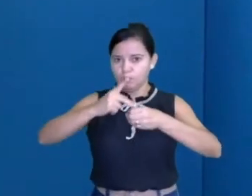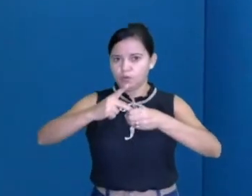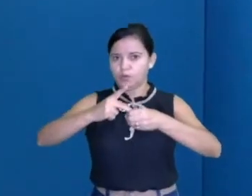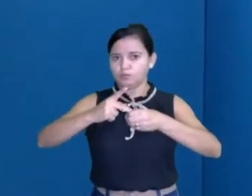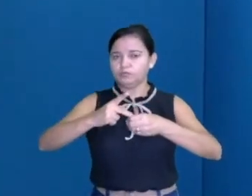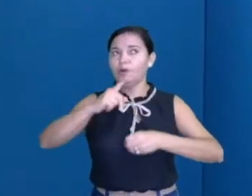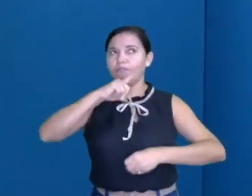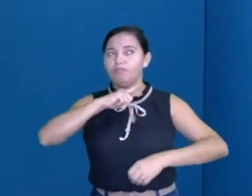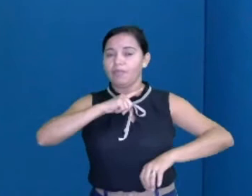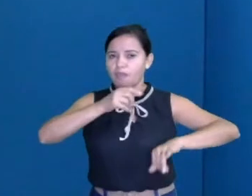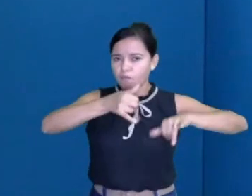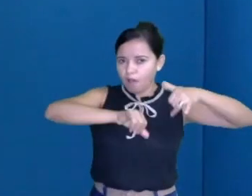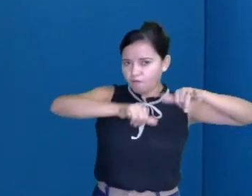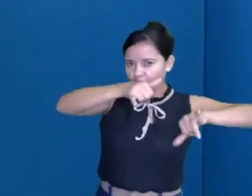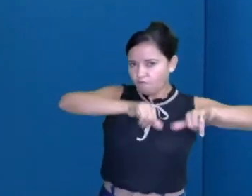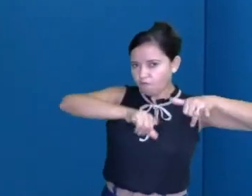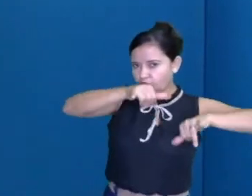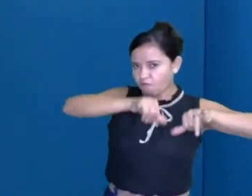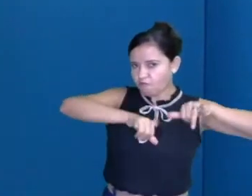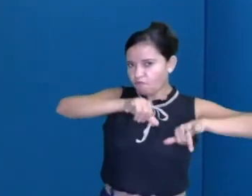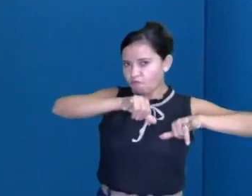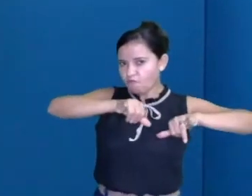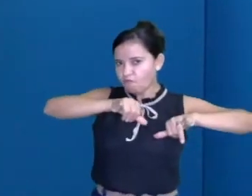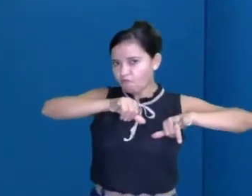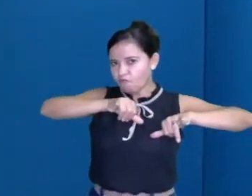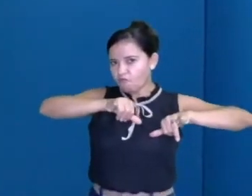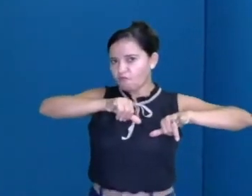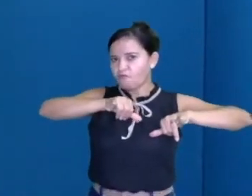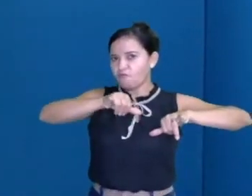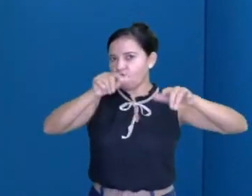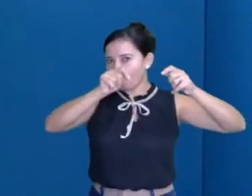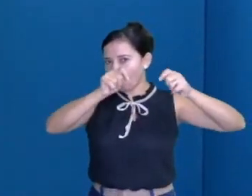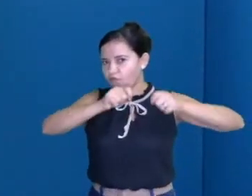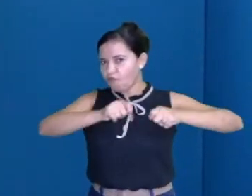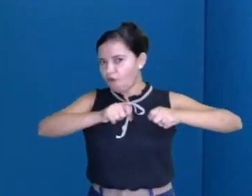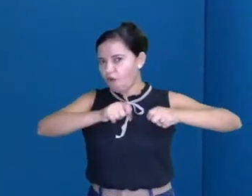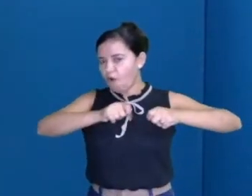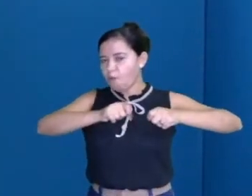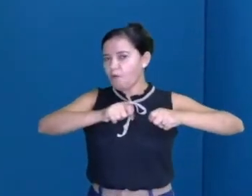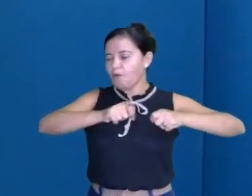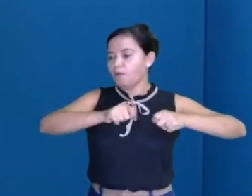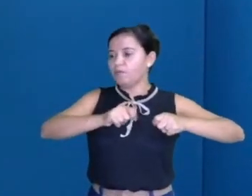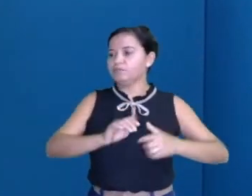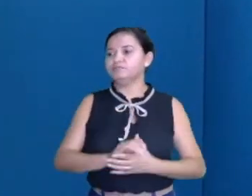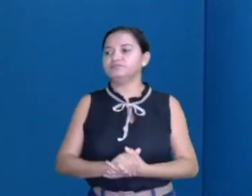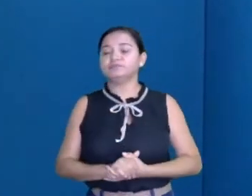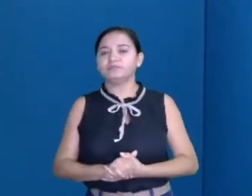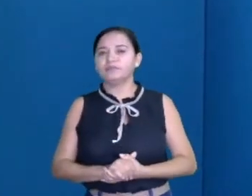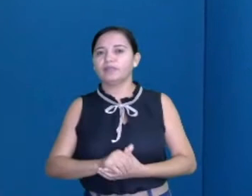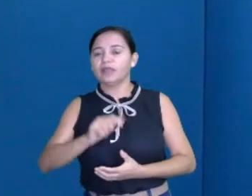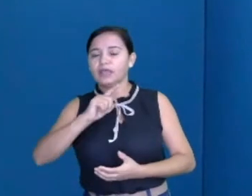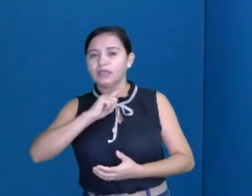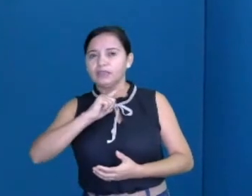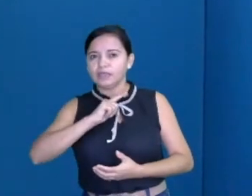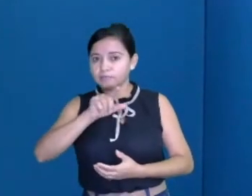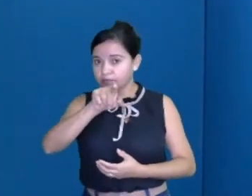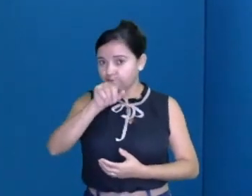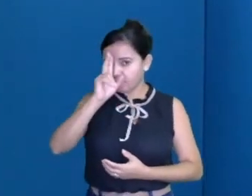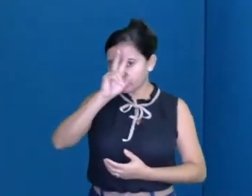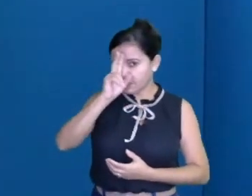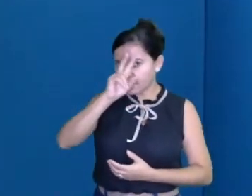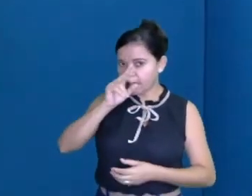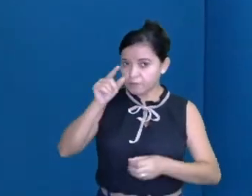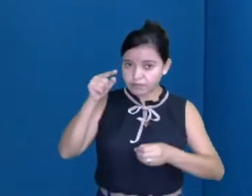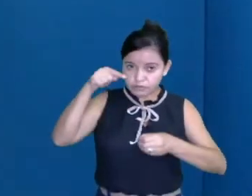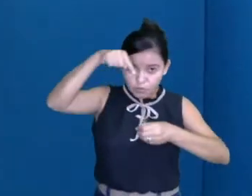uma formulazinha, porque já que a gente falou que a eletrosfera ela tem uma massa desprezível, mas lembre-se que já o